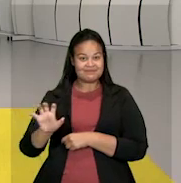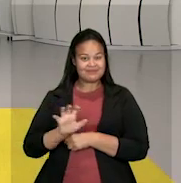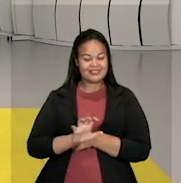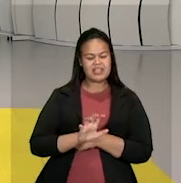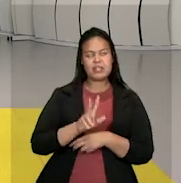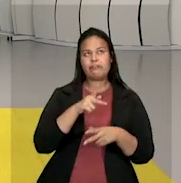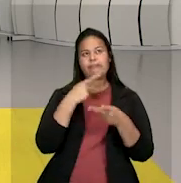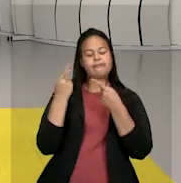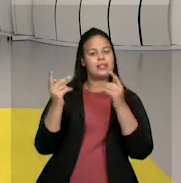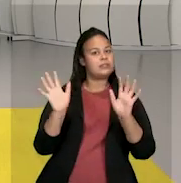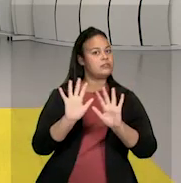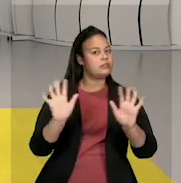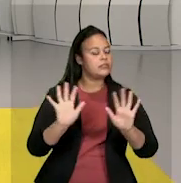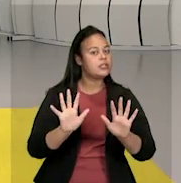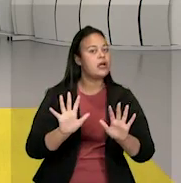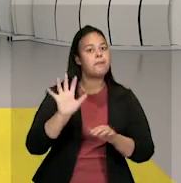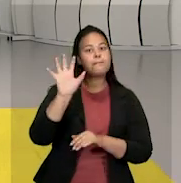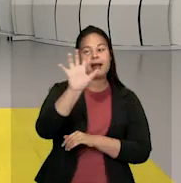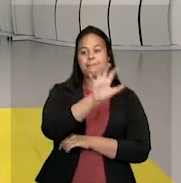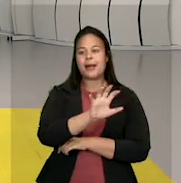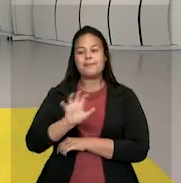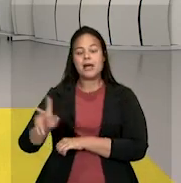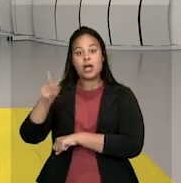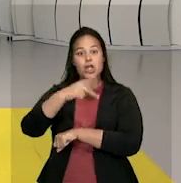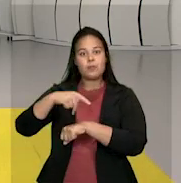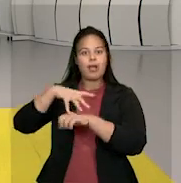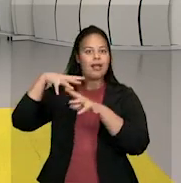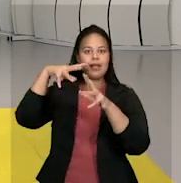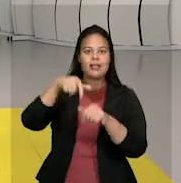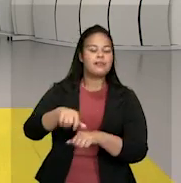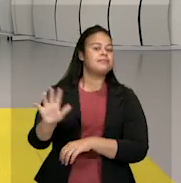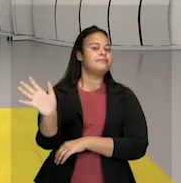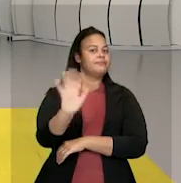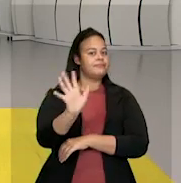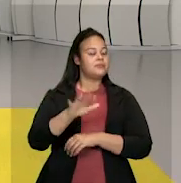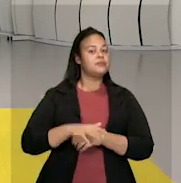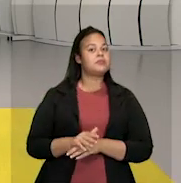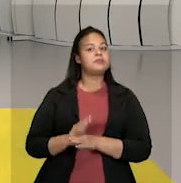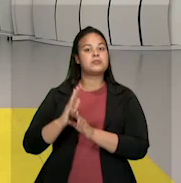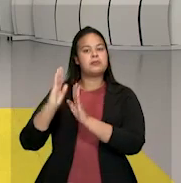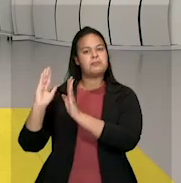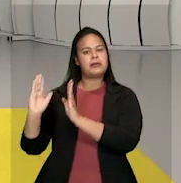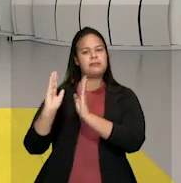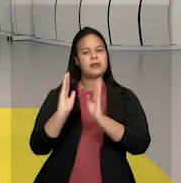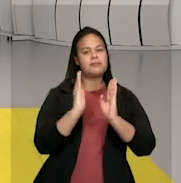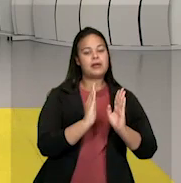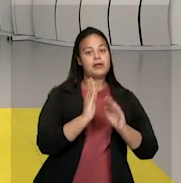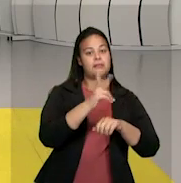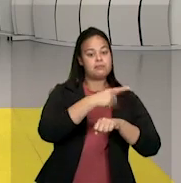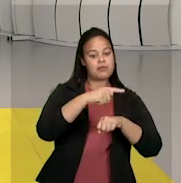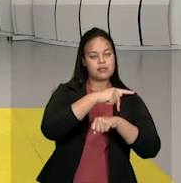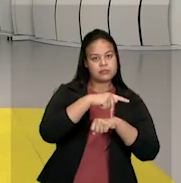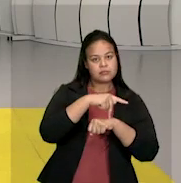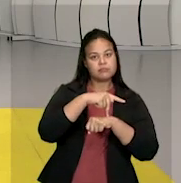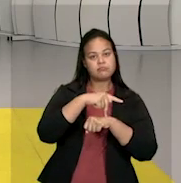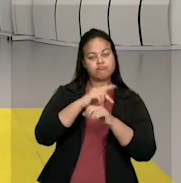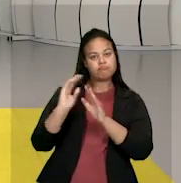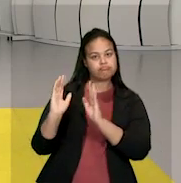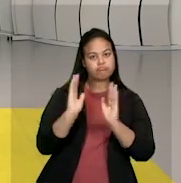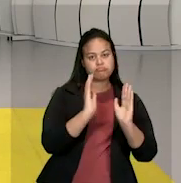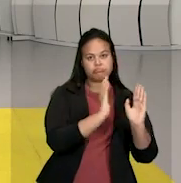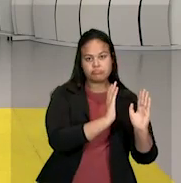estamos falando das regiões do país. Assim como nós dividimos o país em regiões, nós